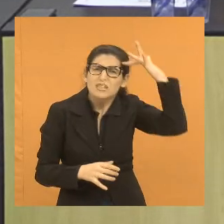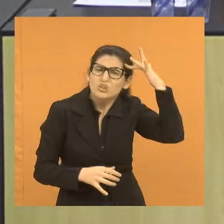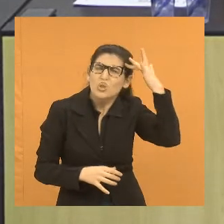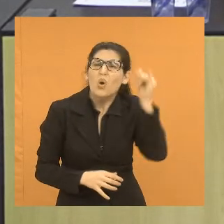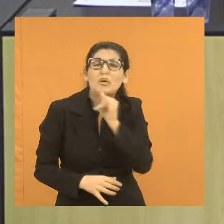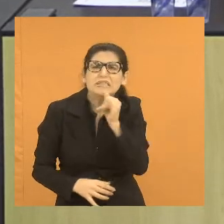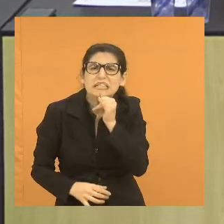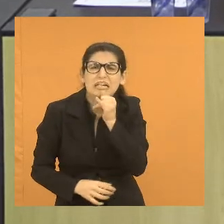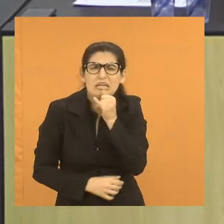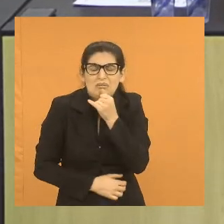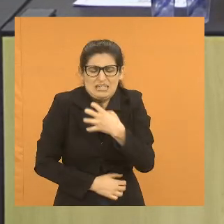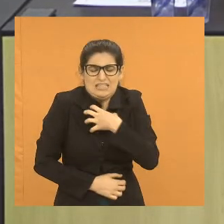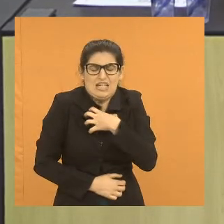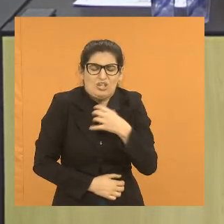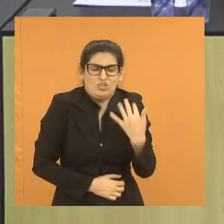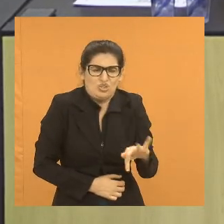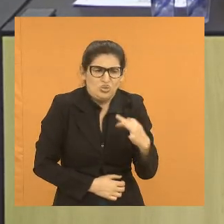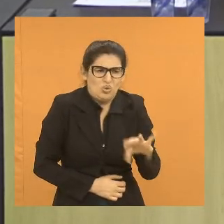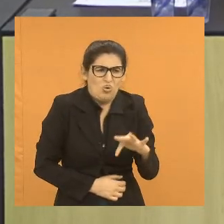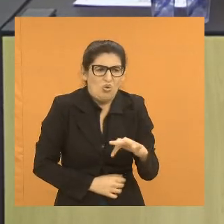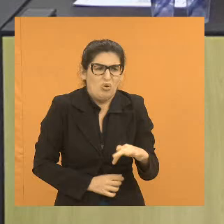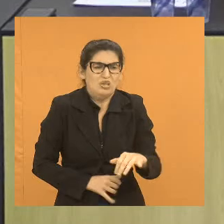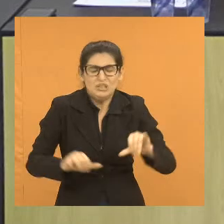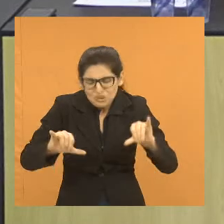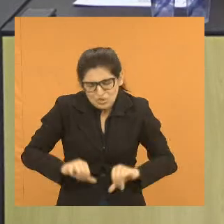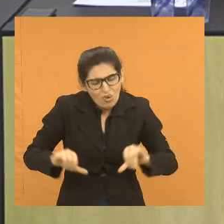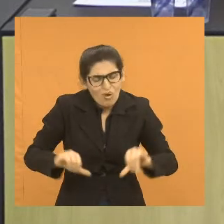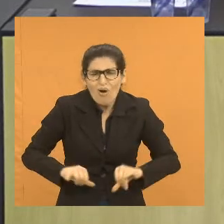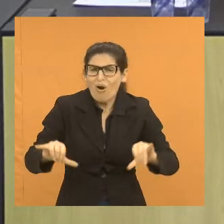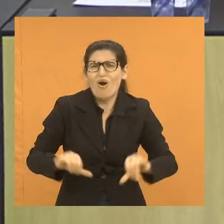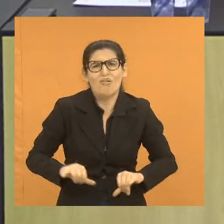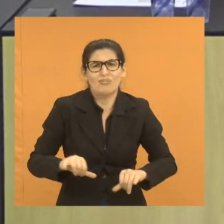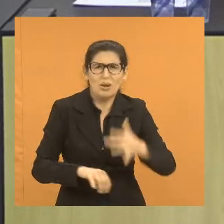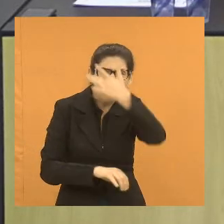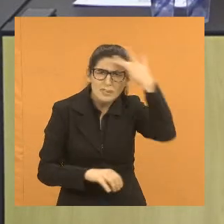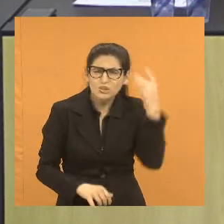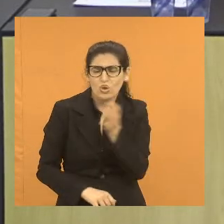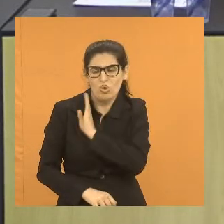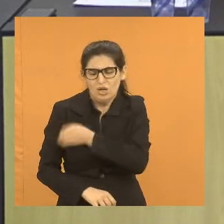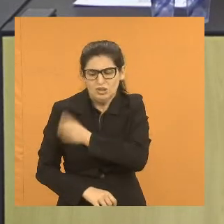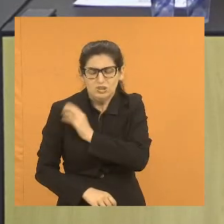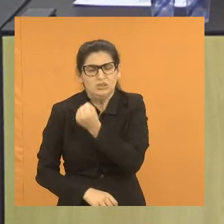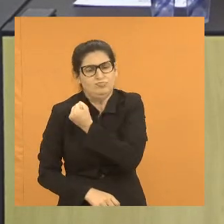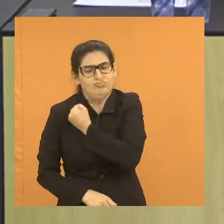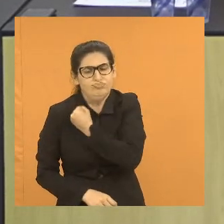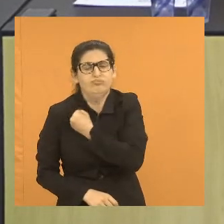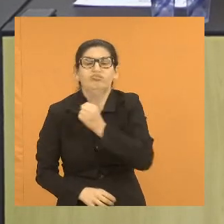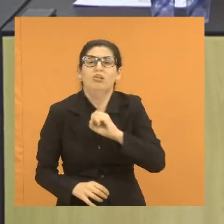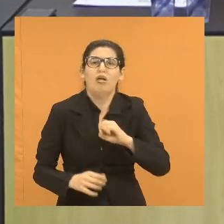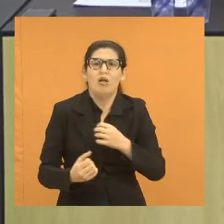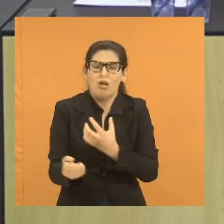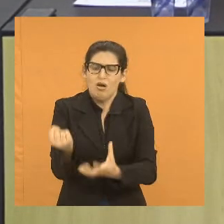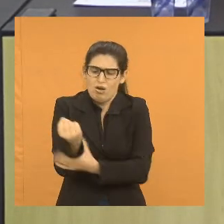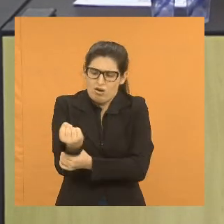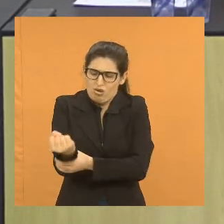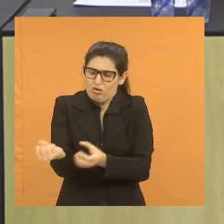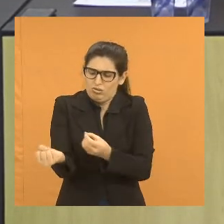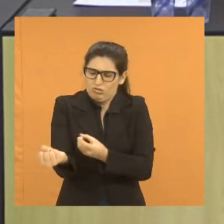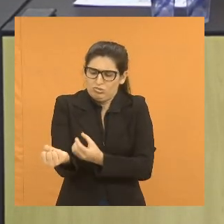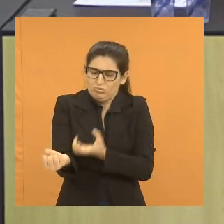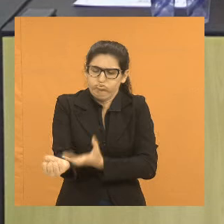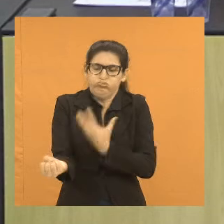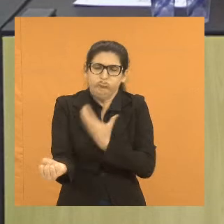a pessoa não vai entender. A gente até entende que, lógico, que quem está infartando, está com um neurismo, uma pressão muito alta, que precisa de